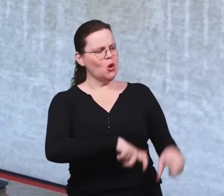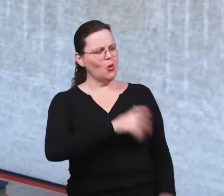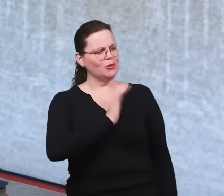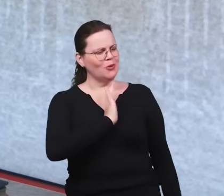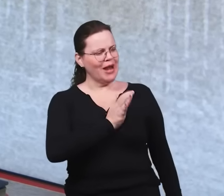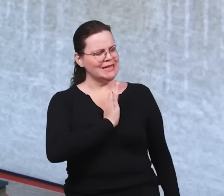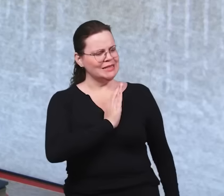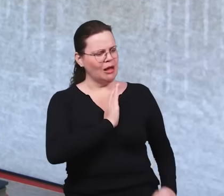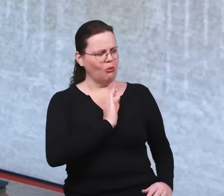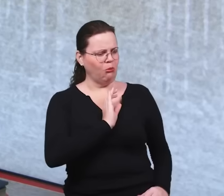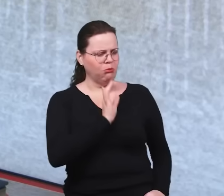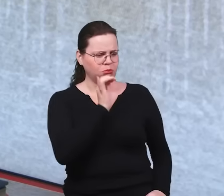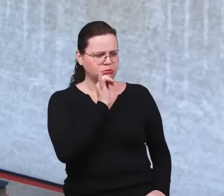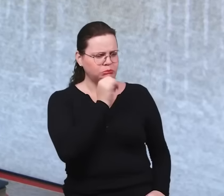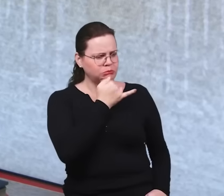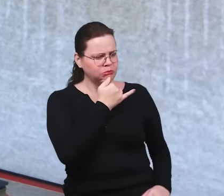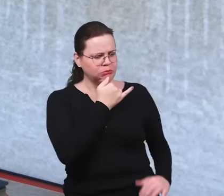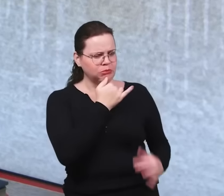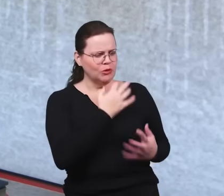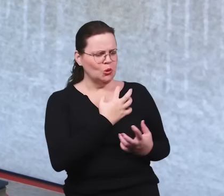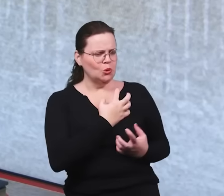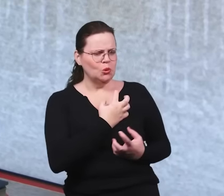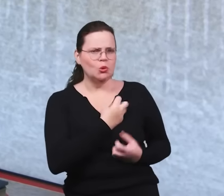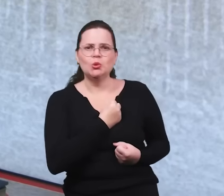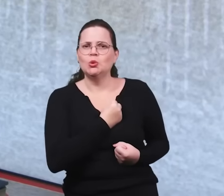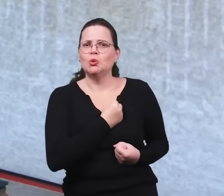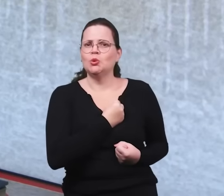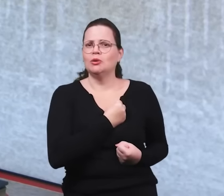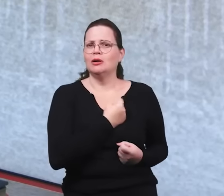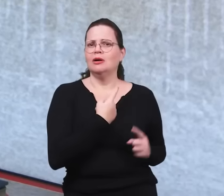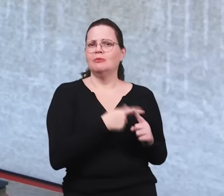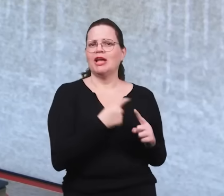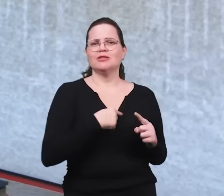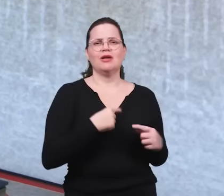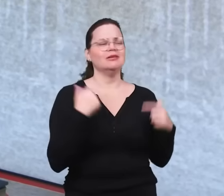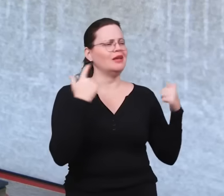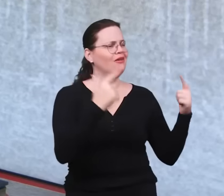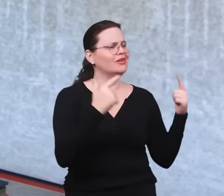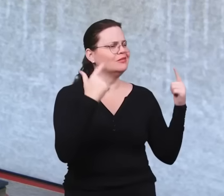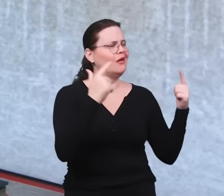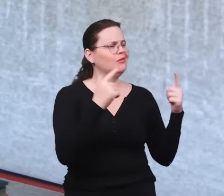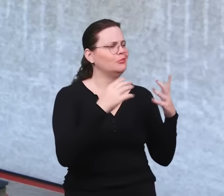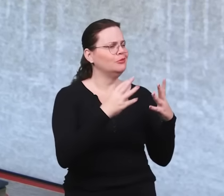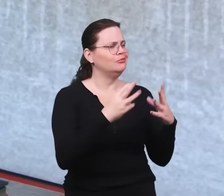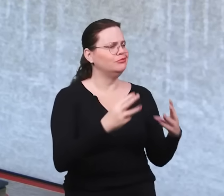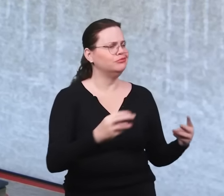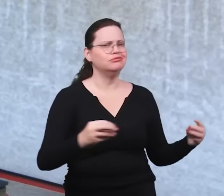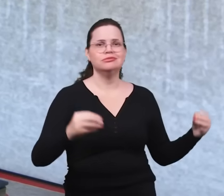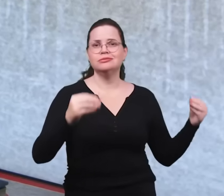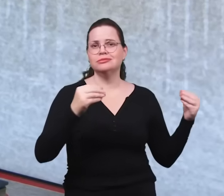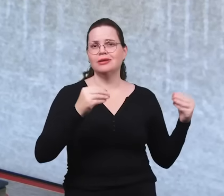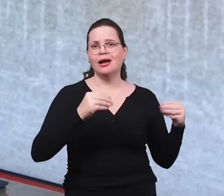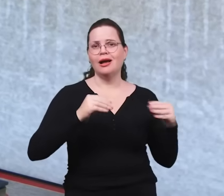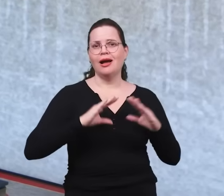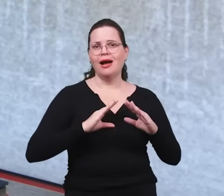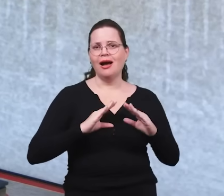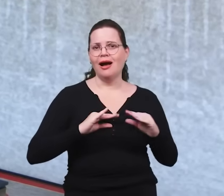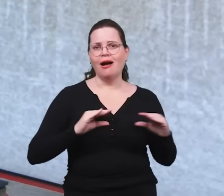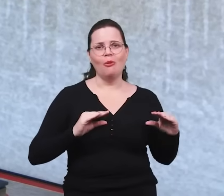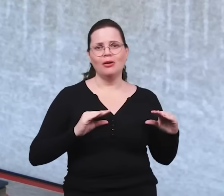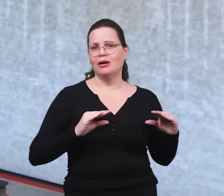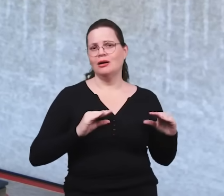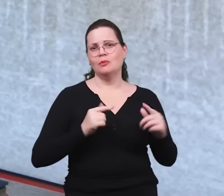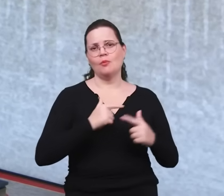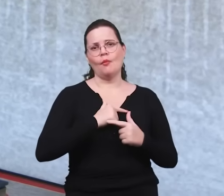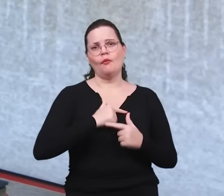passageiras em razão dos prazeres oferecidos neste mundo que não satisfazem a sede da alma.